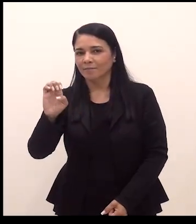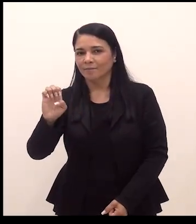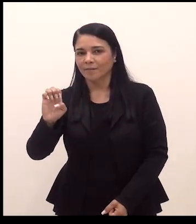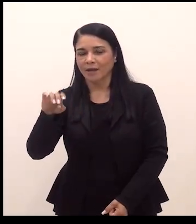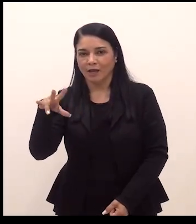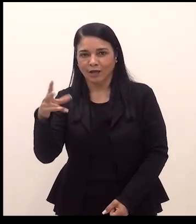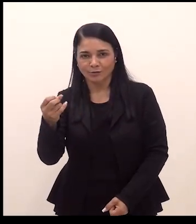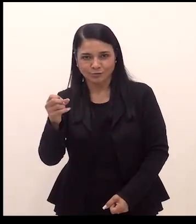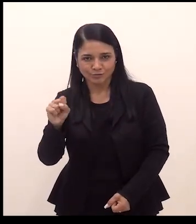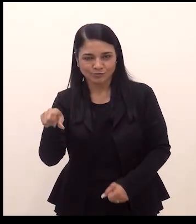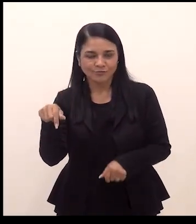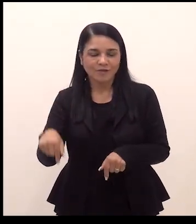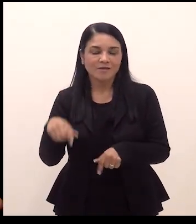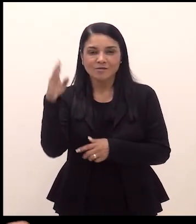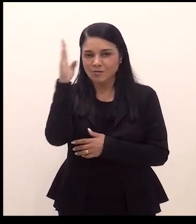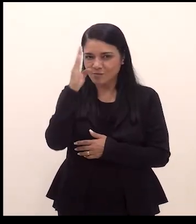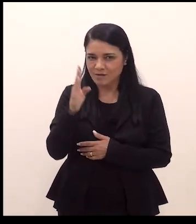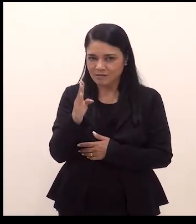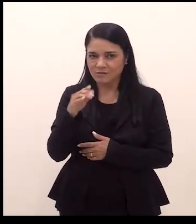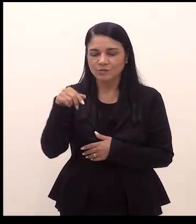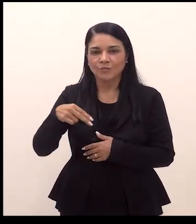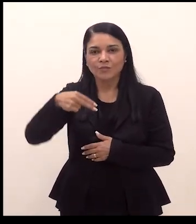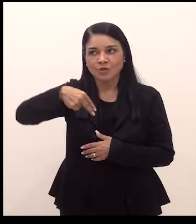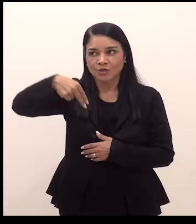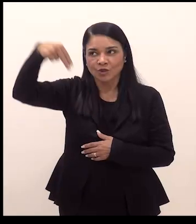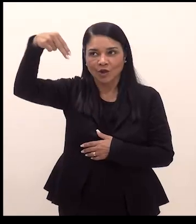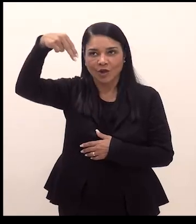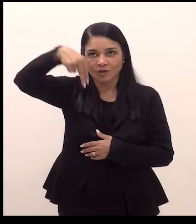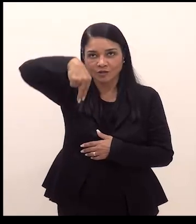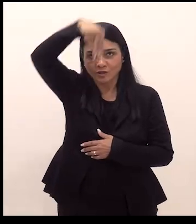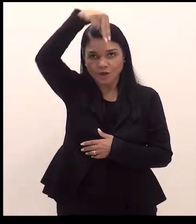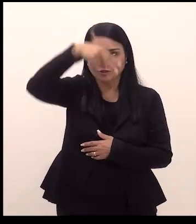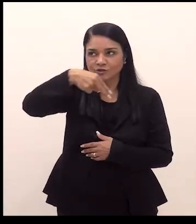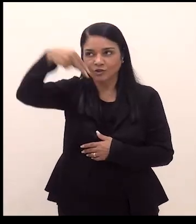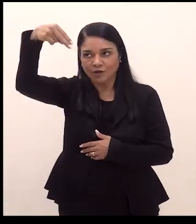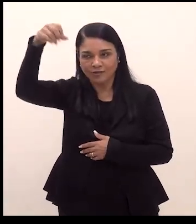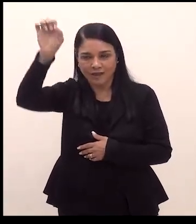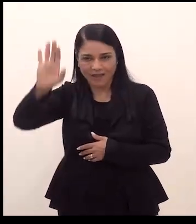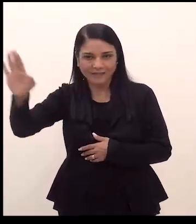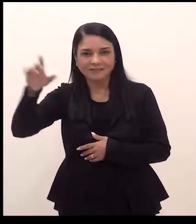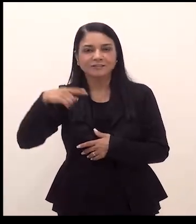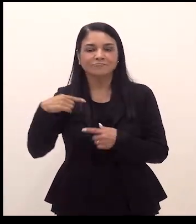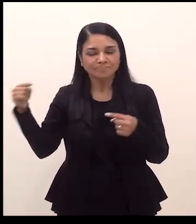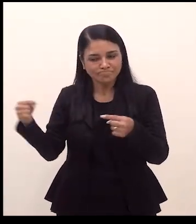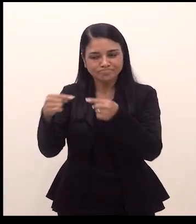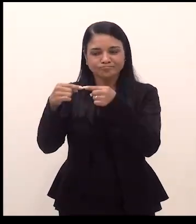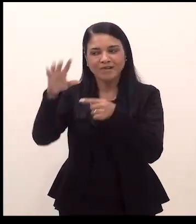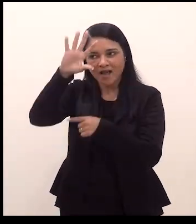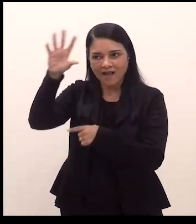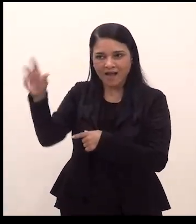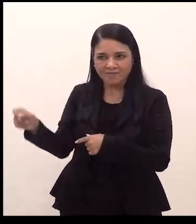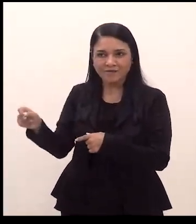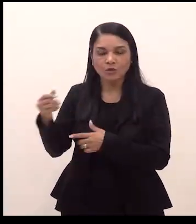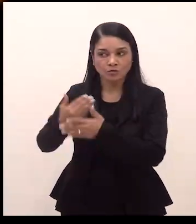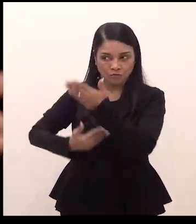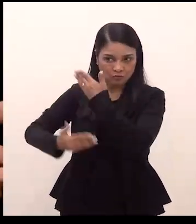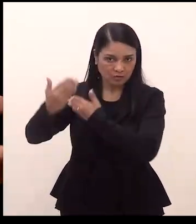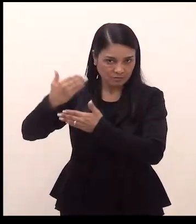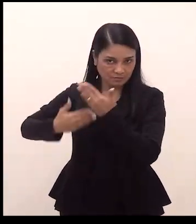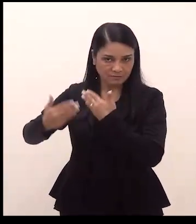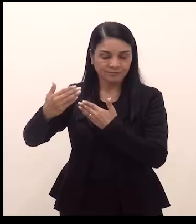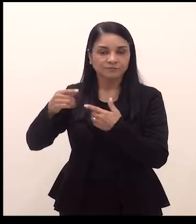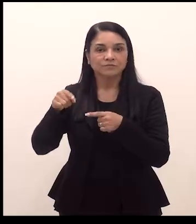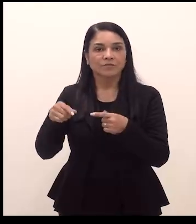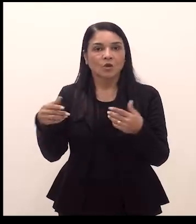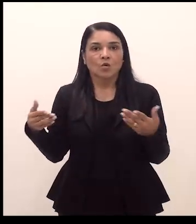caribenhos que a música aqui no Brasil, do Norte e do Nordeste, bebe também, tem uma fonte africana, né? Isso estou voltando muito lá